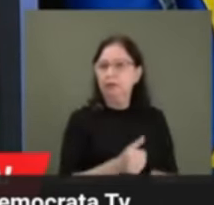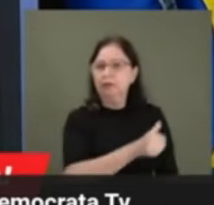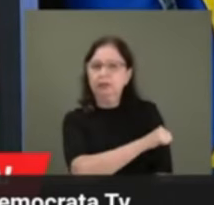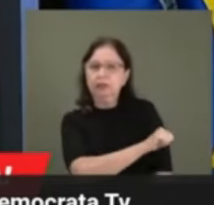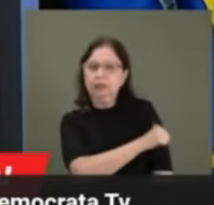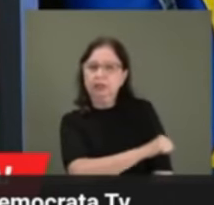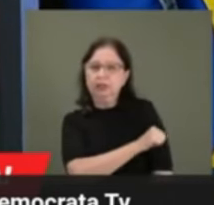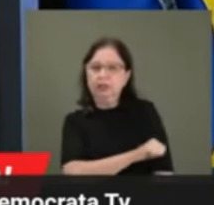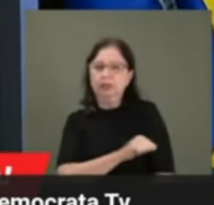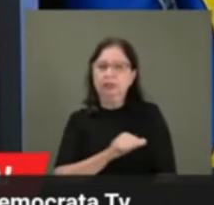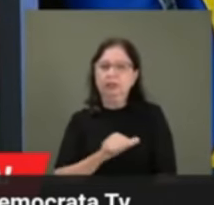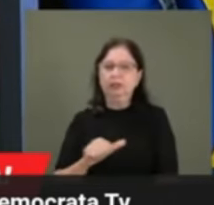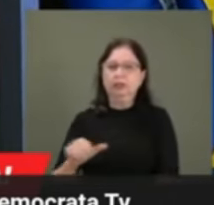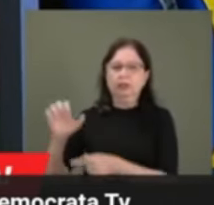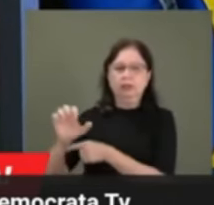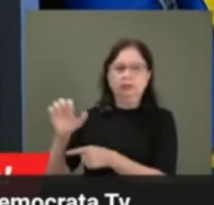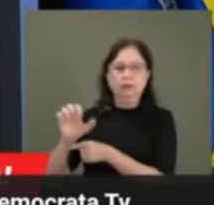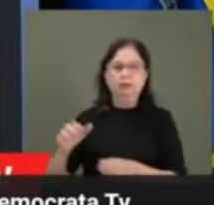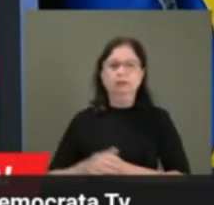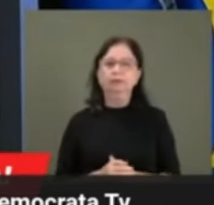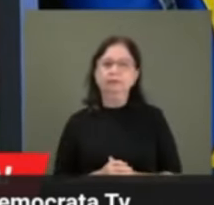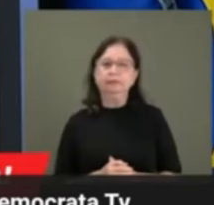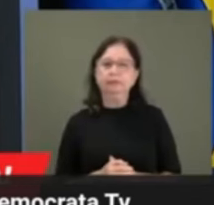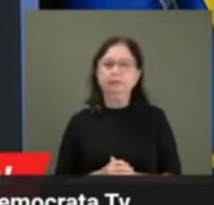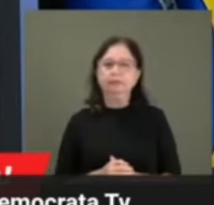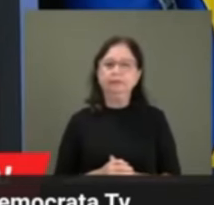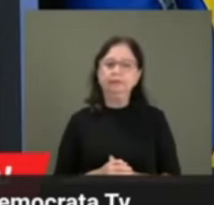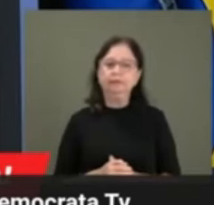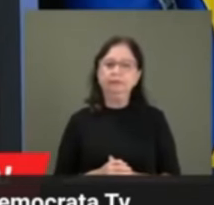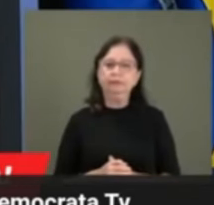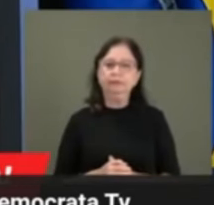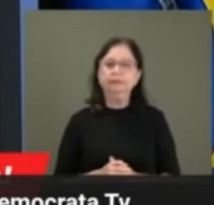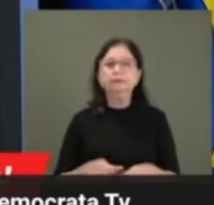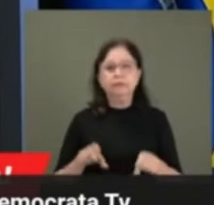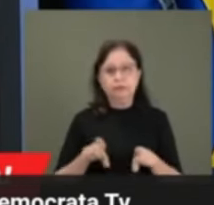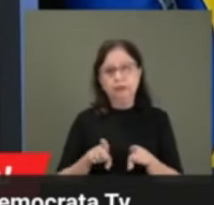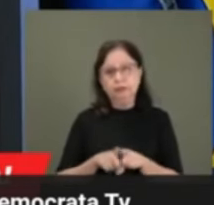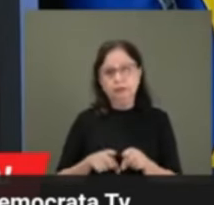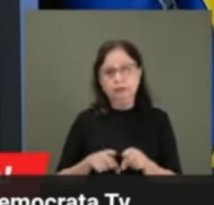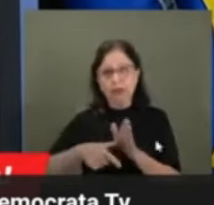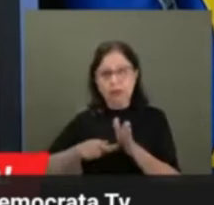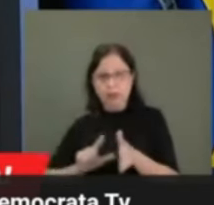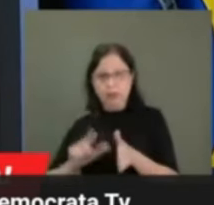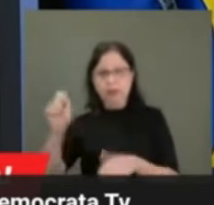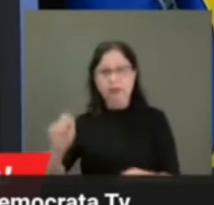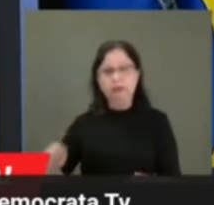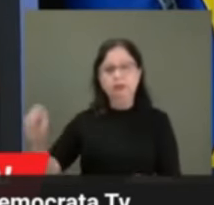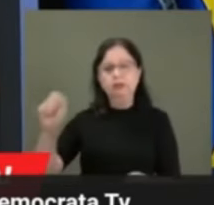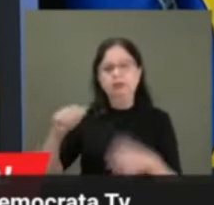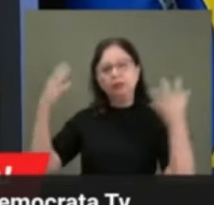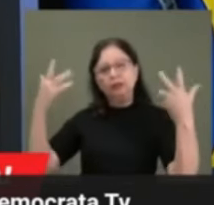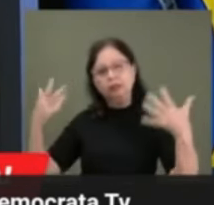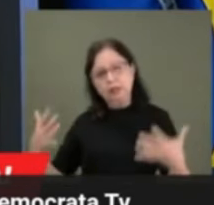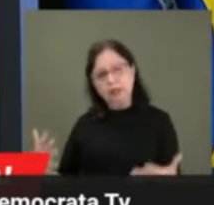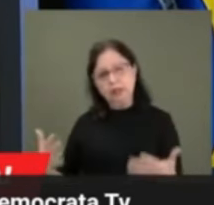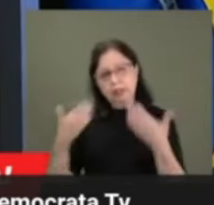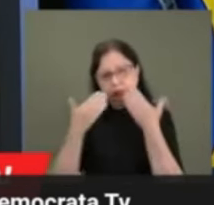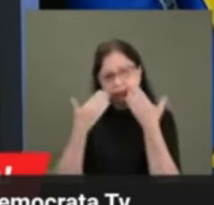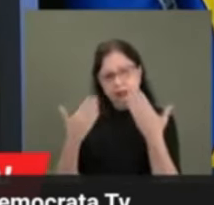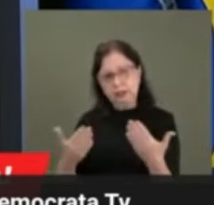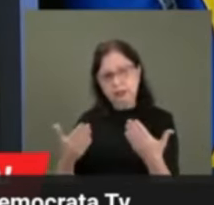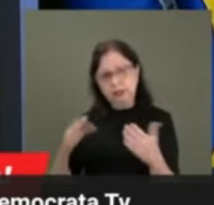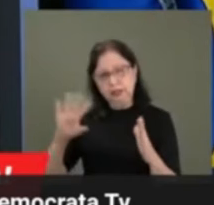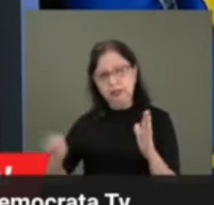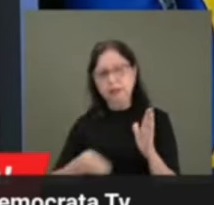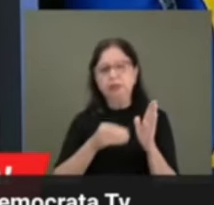qualidade como tem lá no Rio de Janeiro eh tenho também antes de falar da associação mas dizer entando minha apresentação que sua